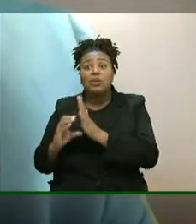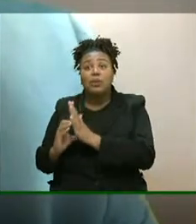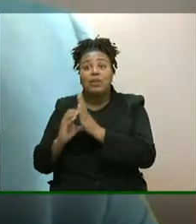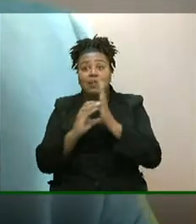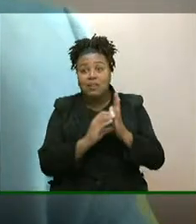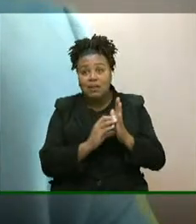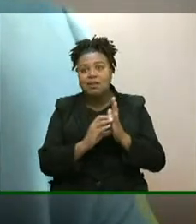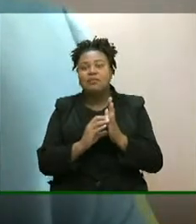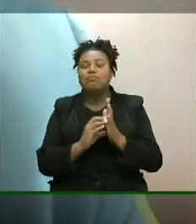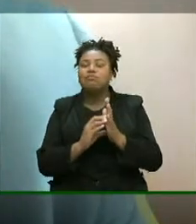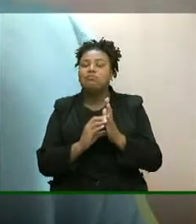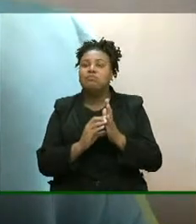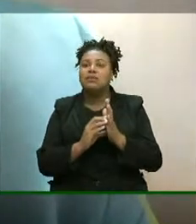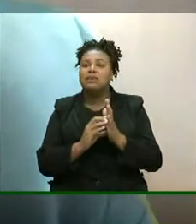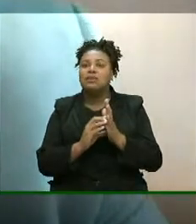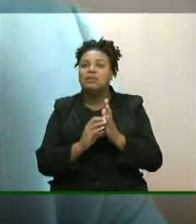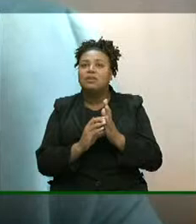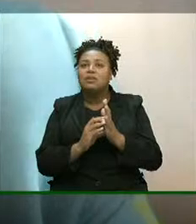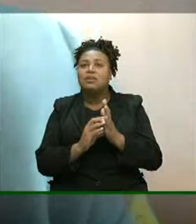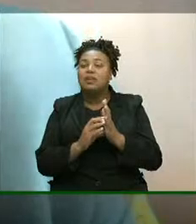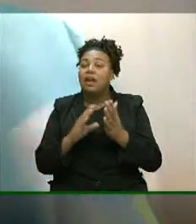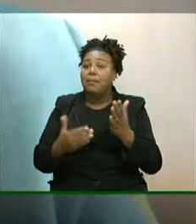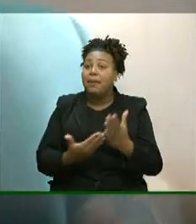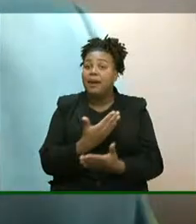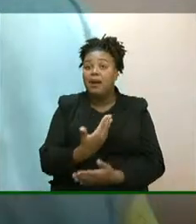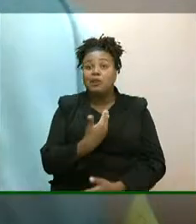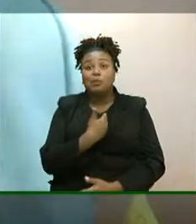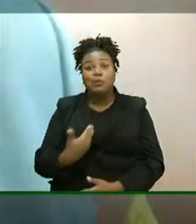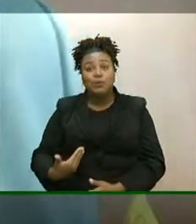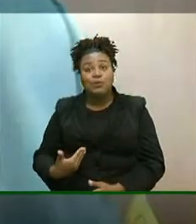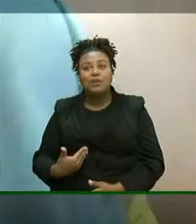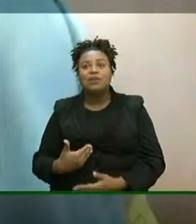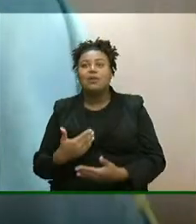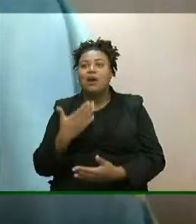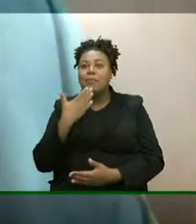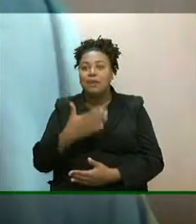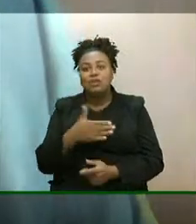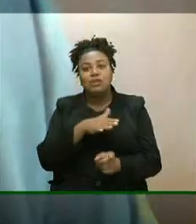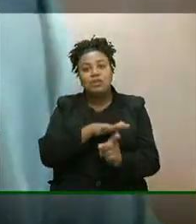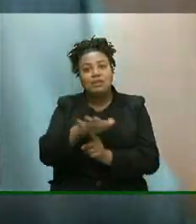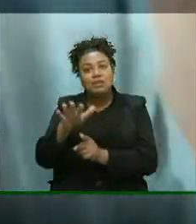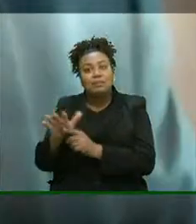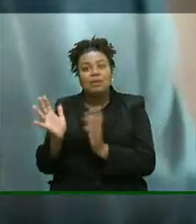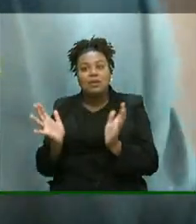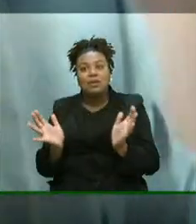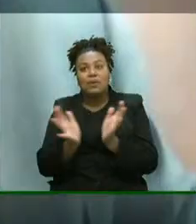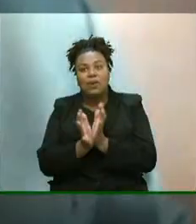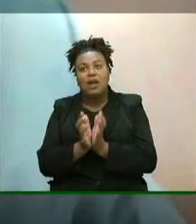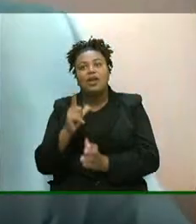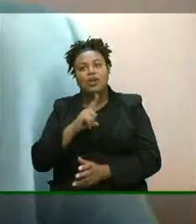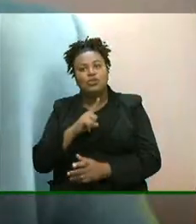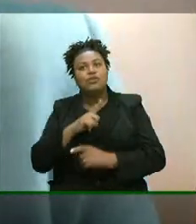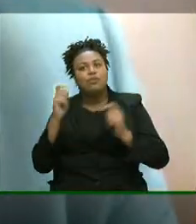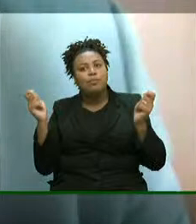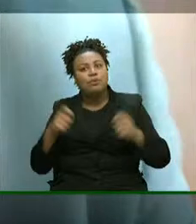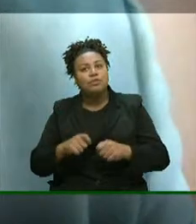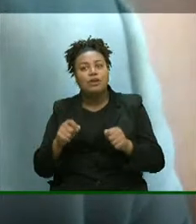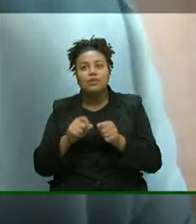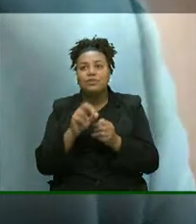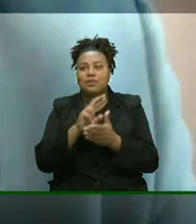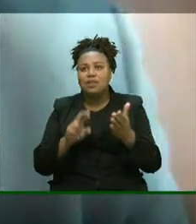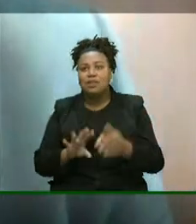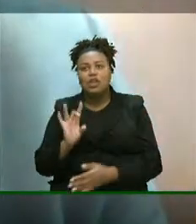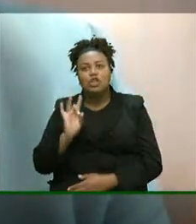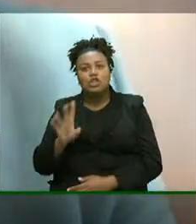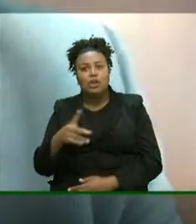para casa pelo Executivo, a partir das demandas dos colegas, a qual tive a possibilidade de relatar.